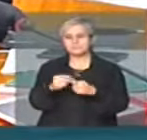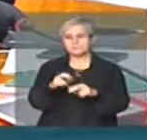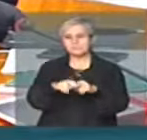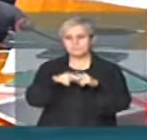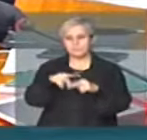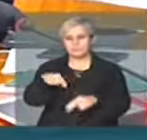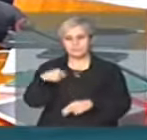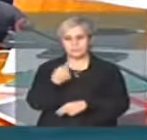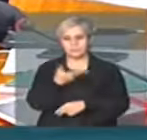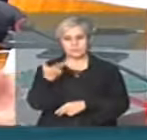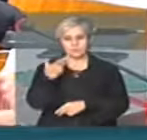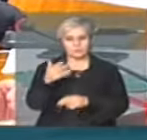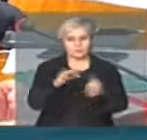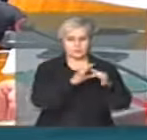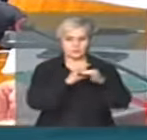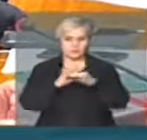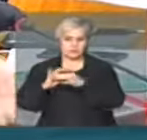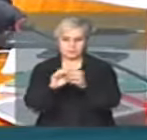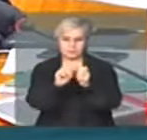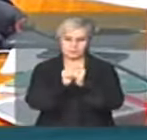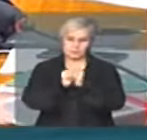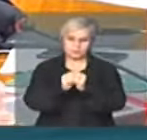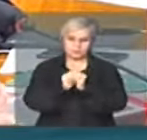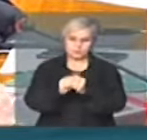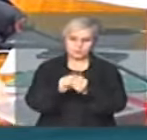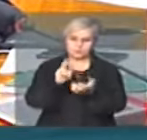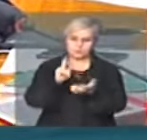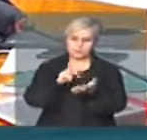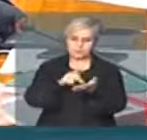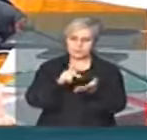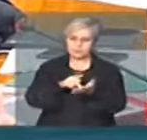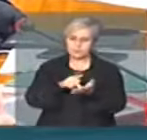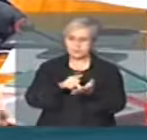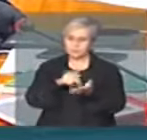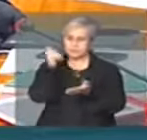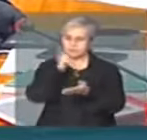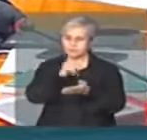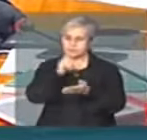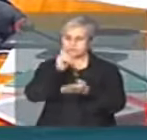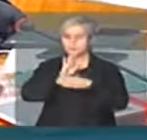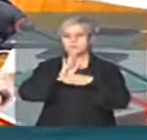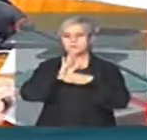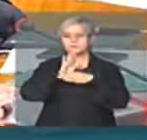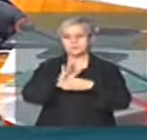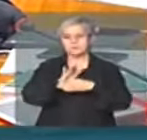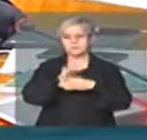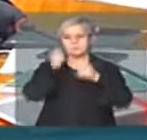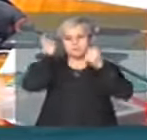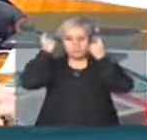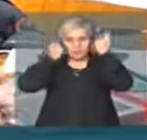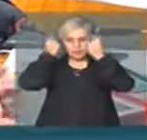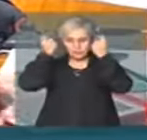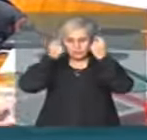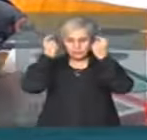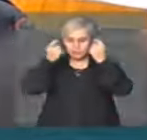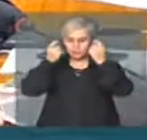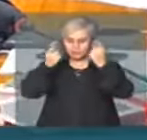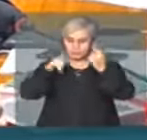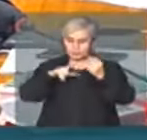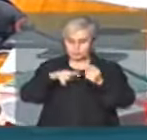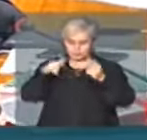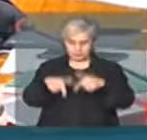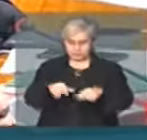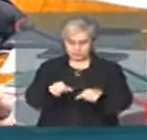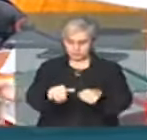queremos uma construção consensuada que, de fato, atenda às preocupações expressas